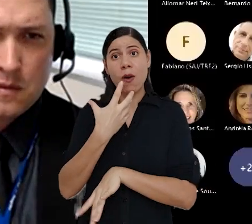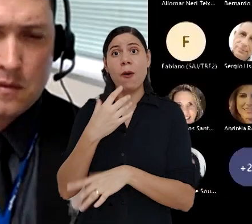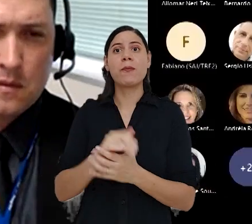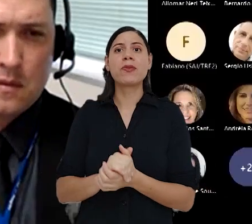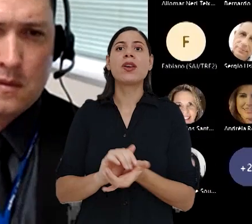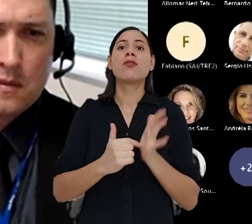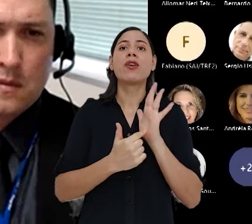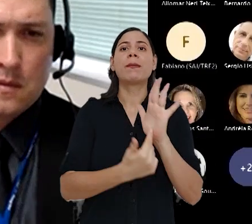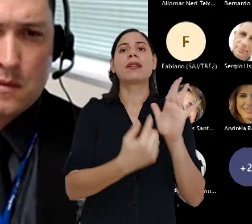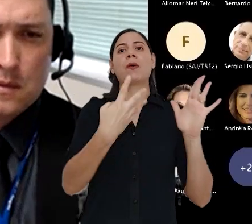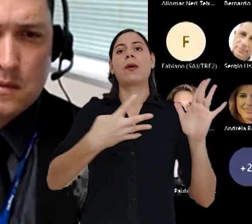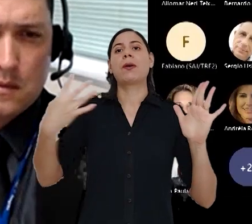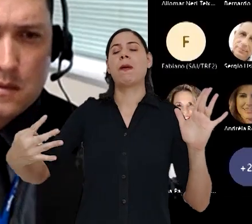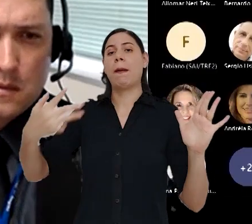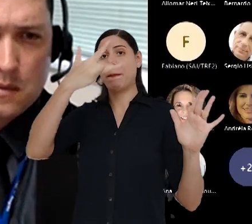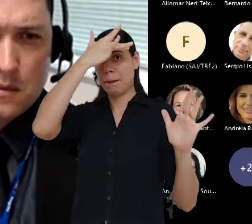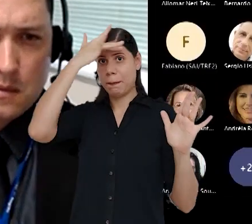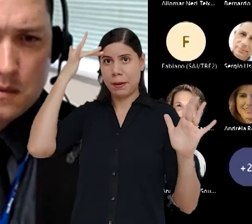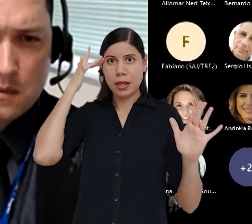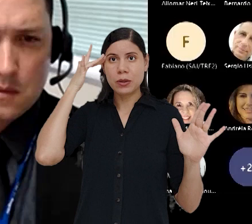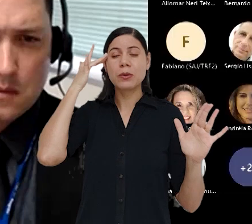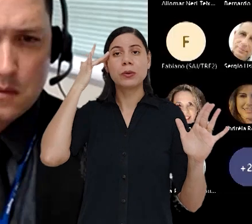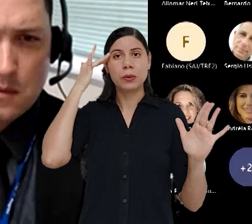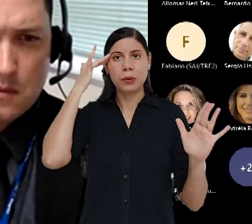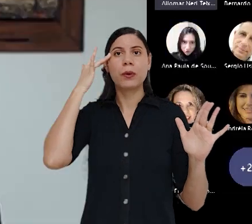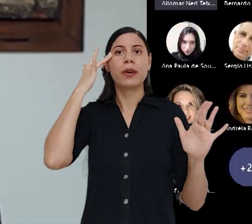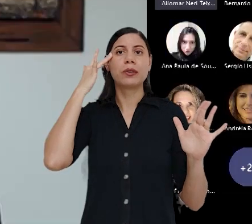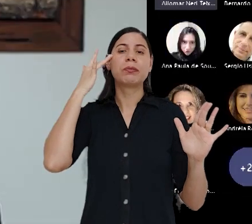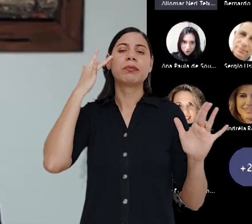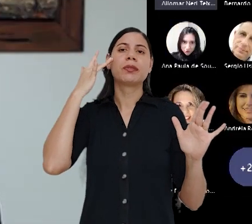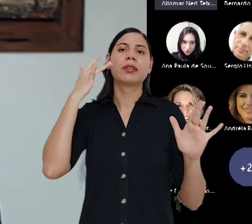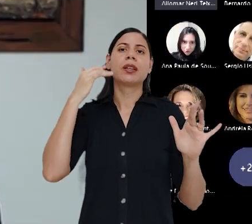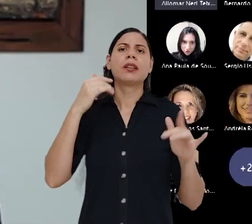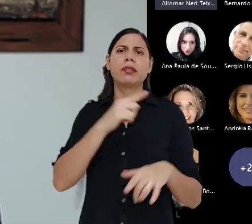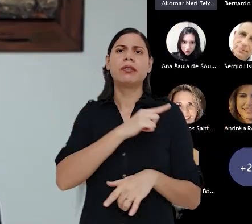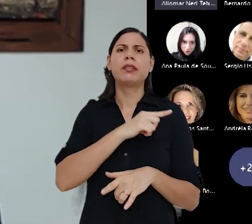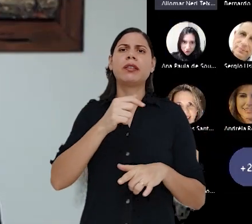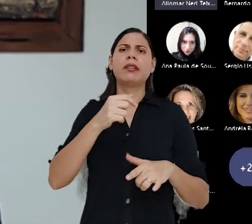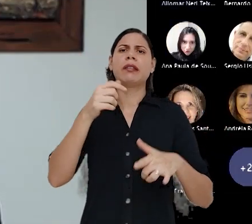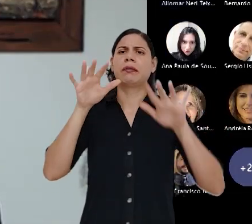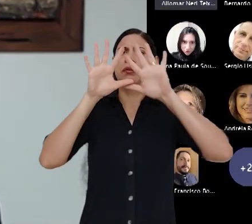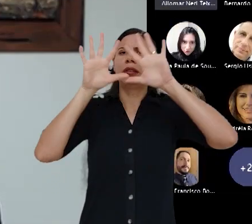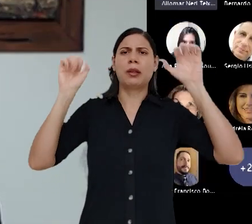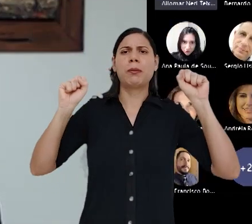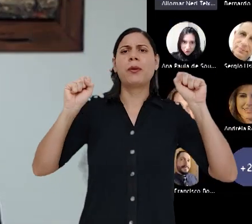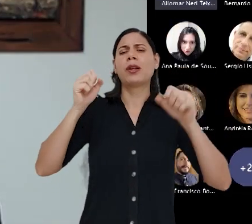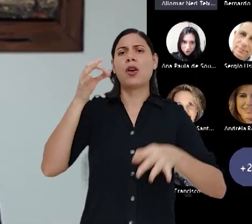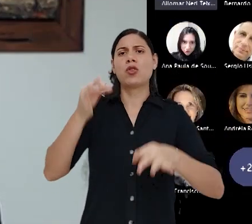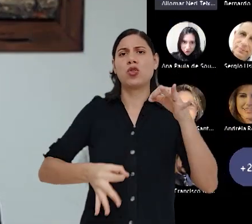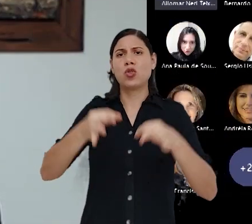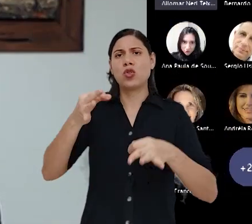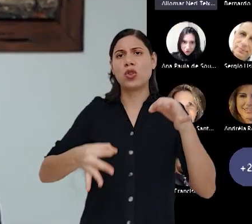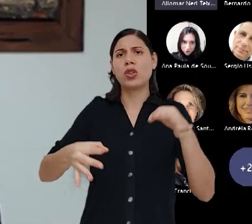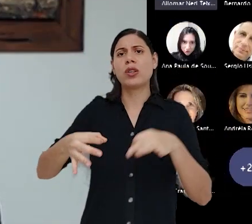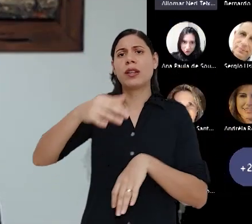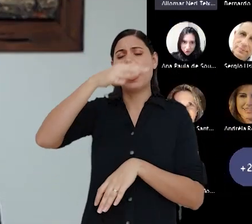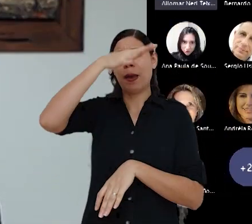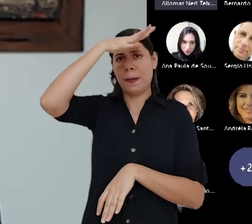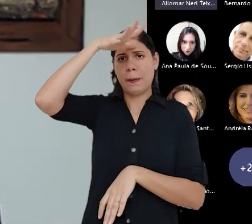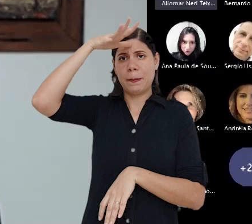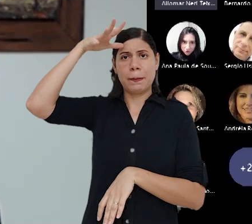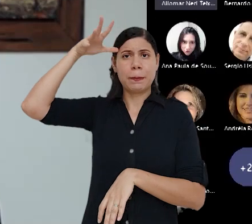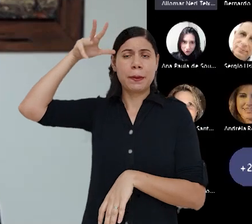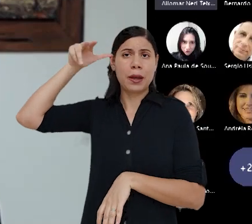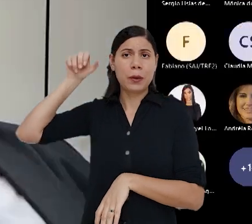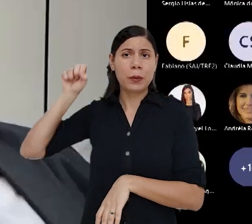foi apresentado a 44 pessoas, dentre elas, integrantes de NUGEPs dos Tribunais de Justiça do Paraná e do Mato Grosso